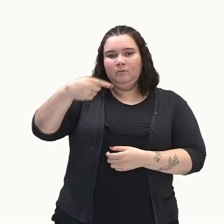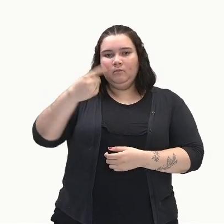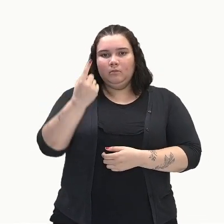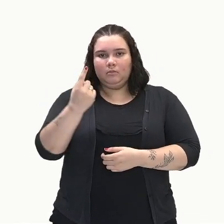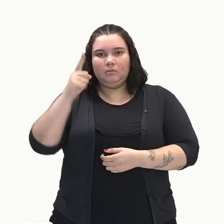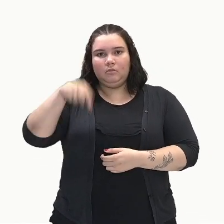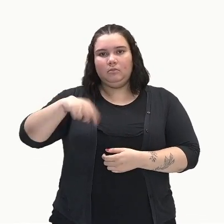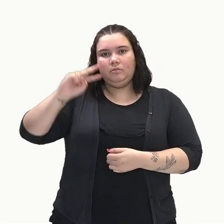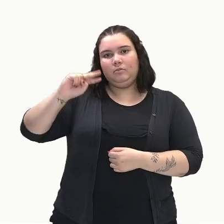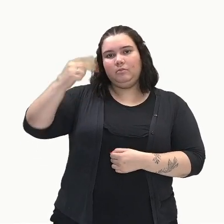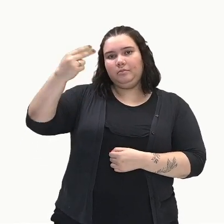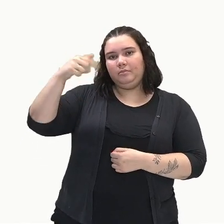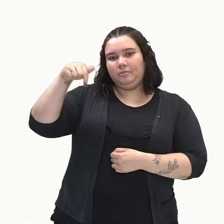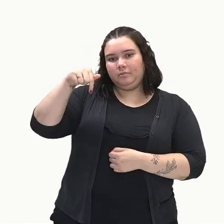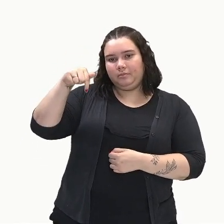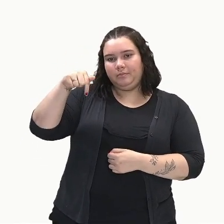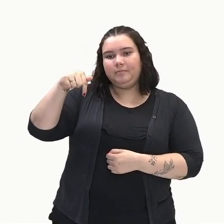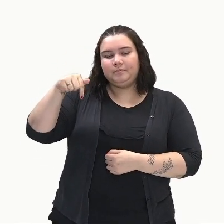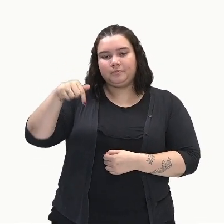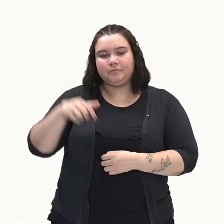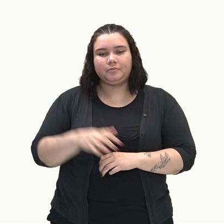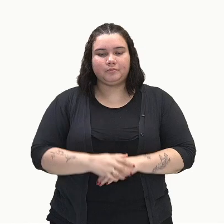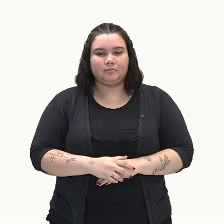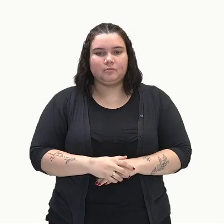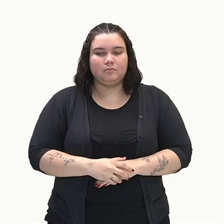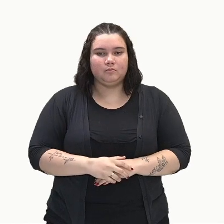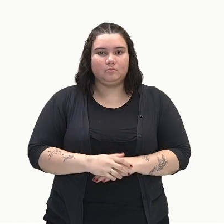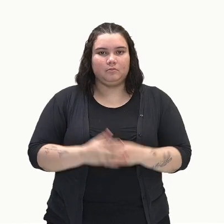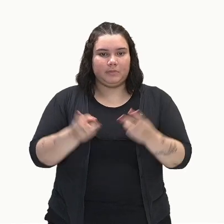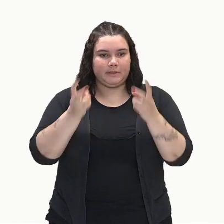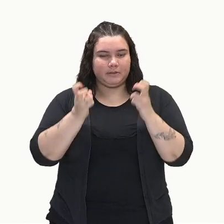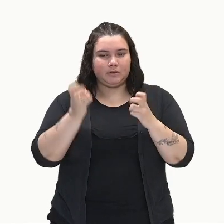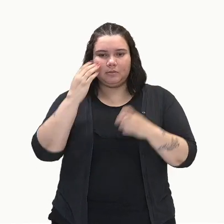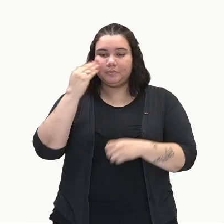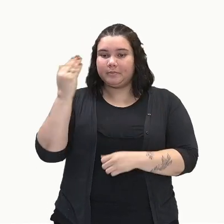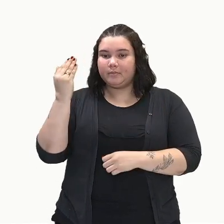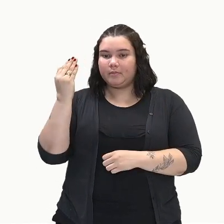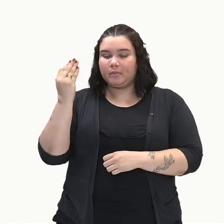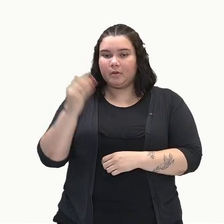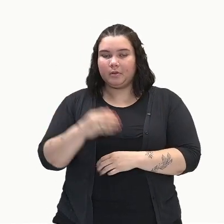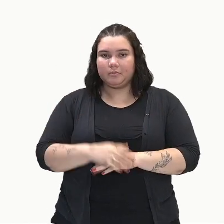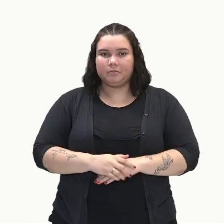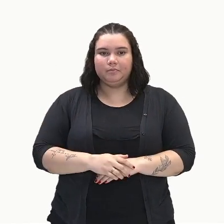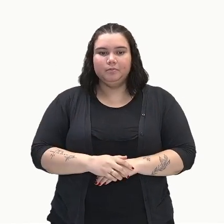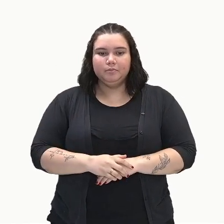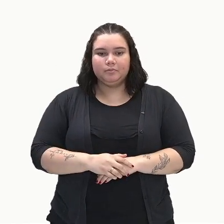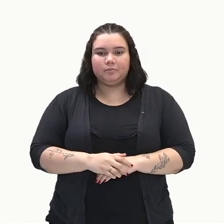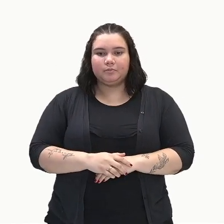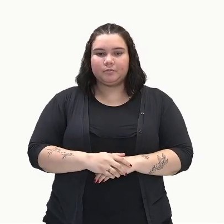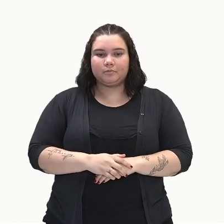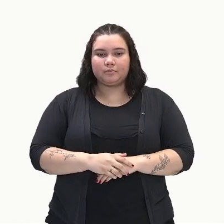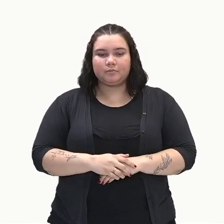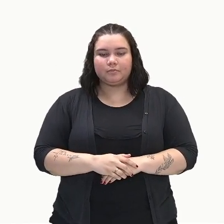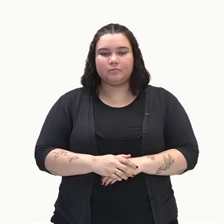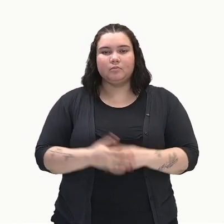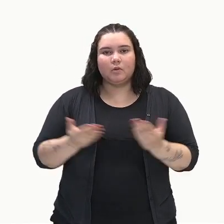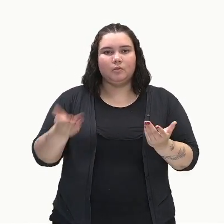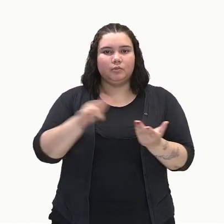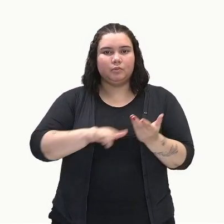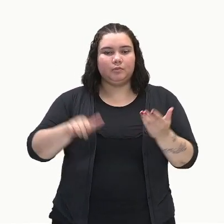de Q, ou seja, n menos 1 é o expoente da minha razão. Aqui